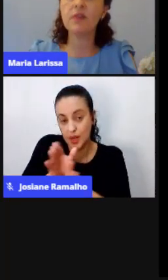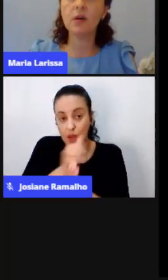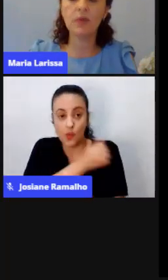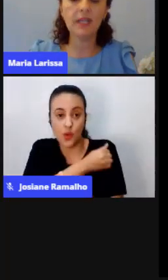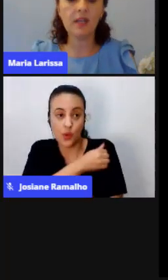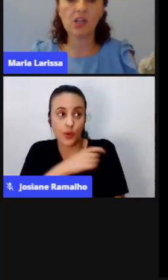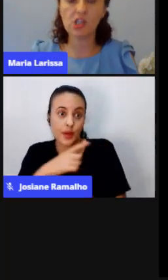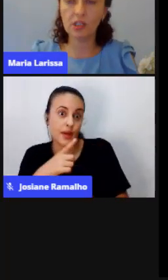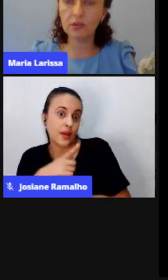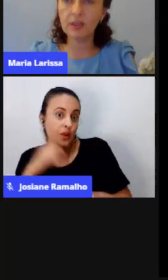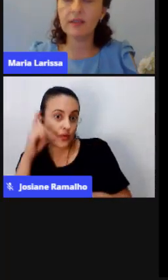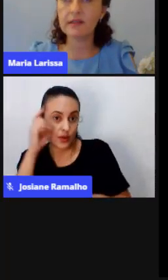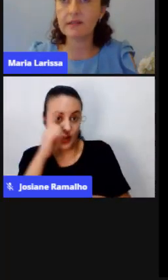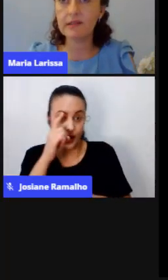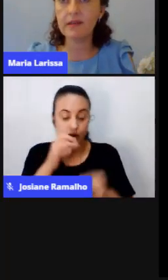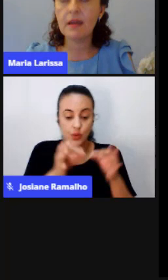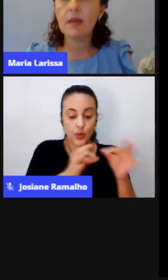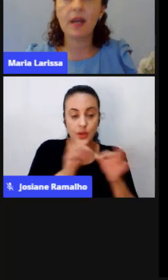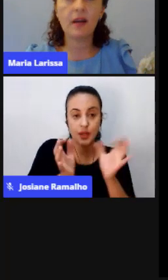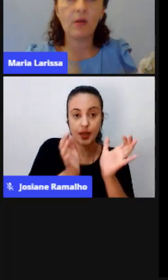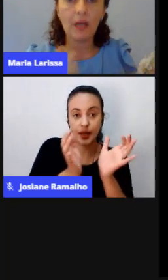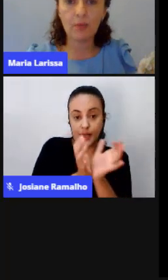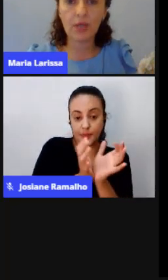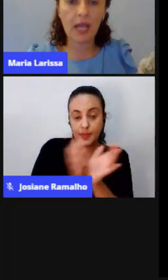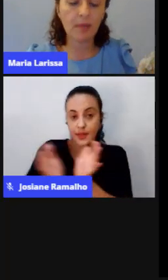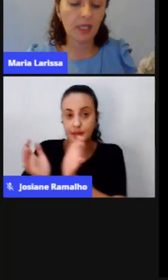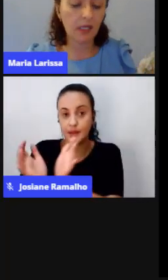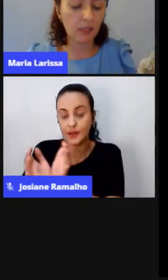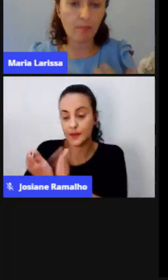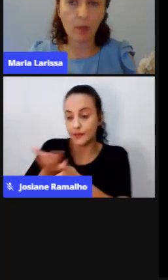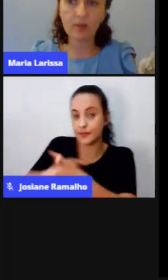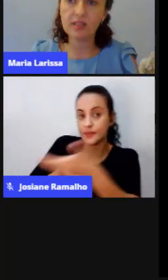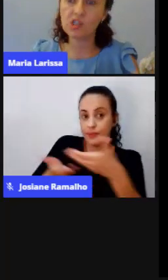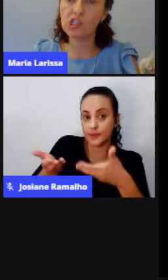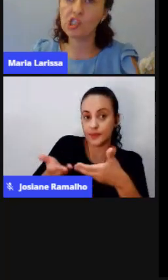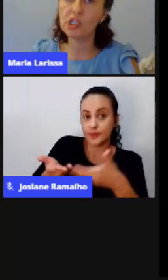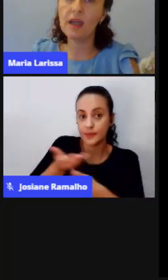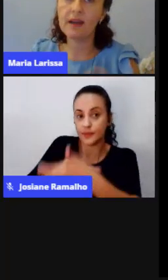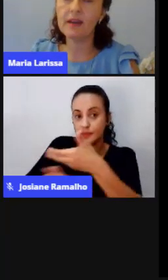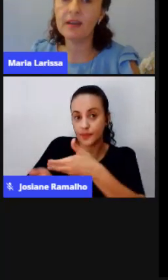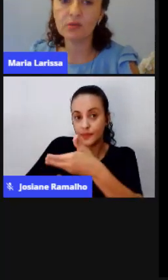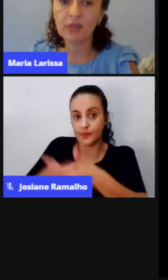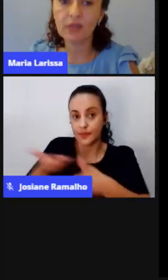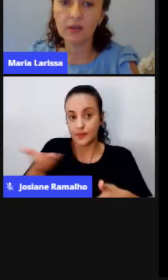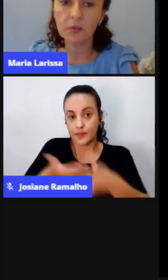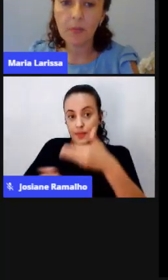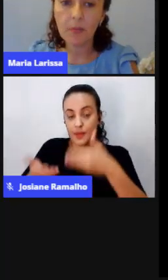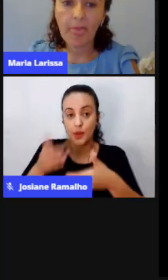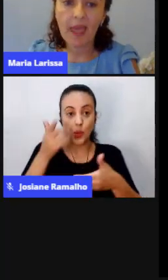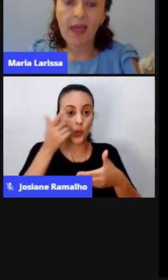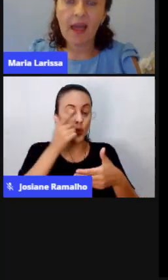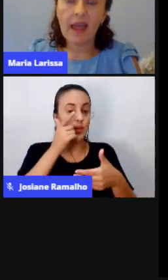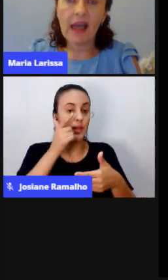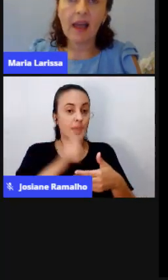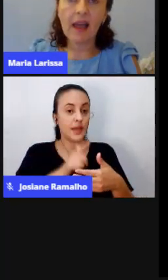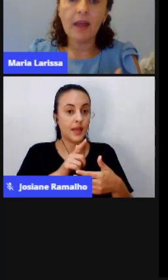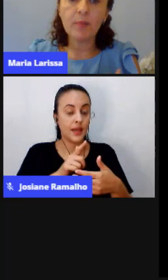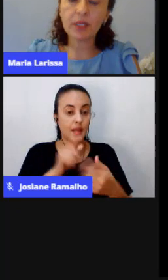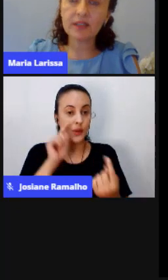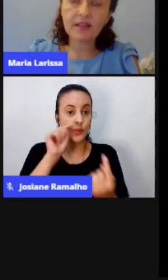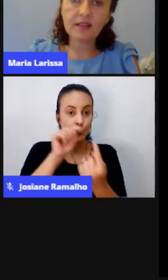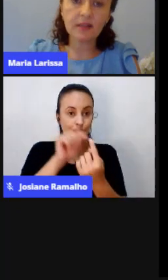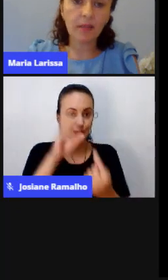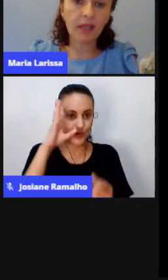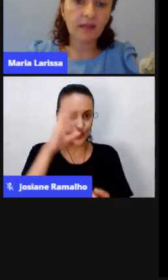equipes que vão interagindo entre si para colaborar e para que a equipe possa atingir aquele resultado.